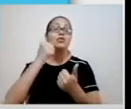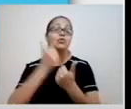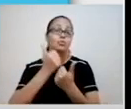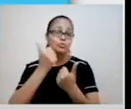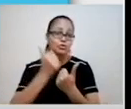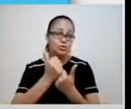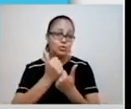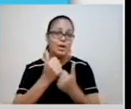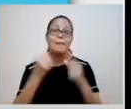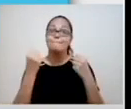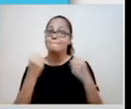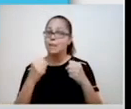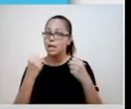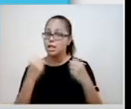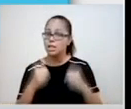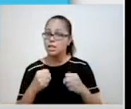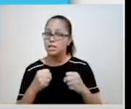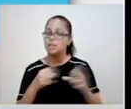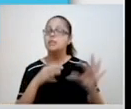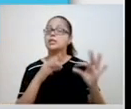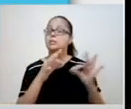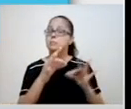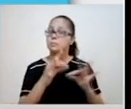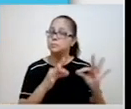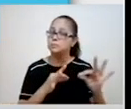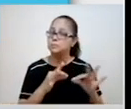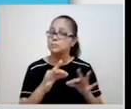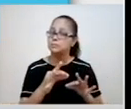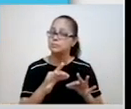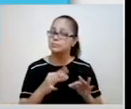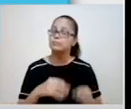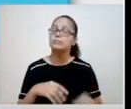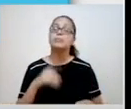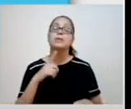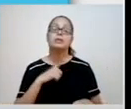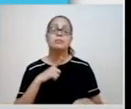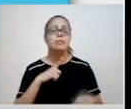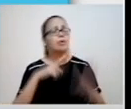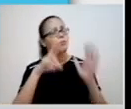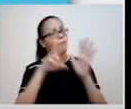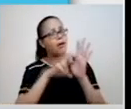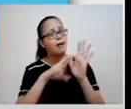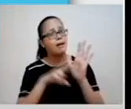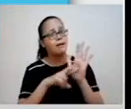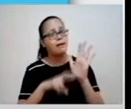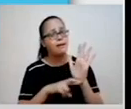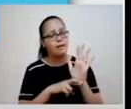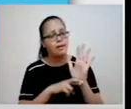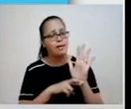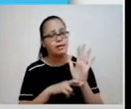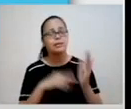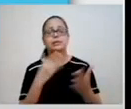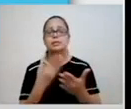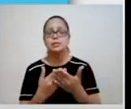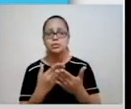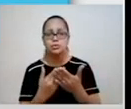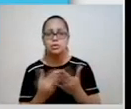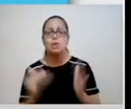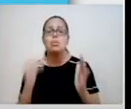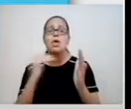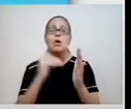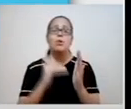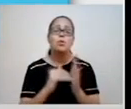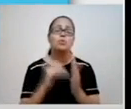sistema rígido, disciplinado, né? Que vai ter muito mais regras, que foram o que nós estudamos na última